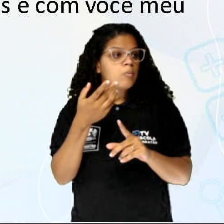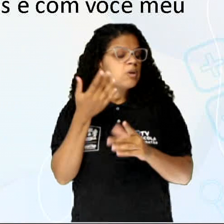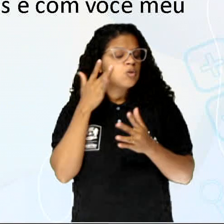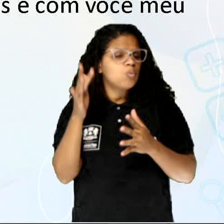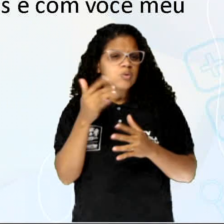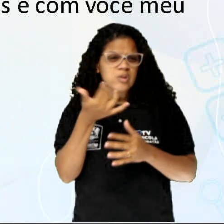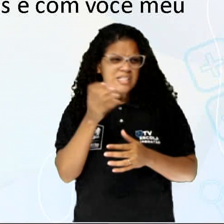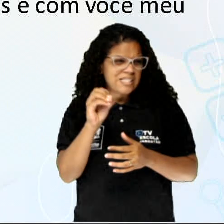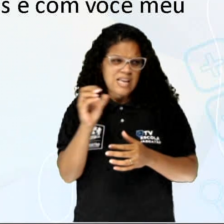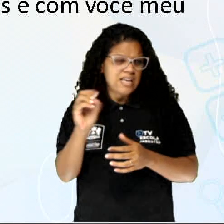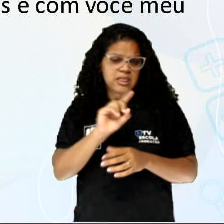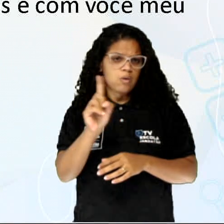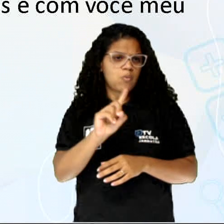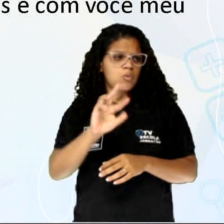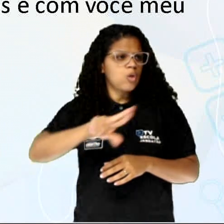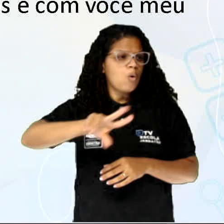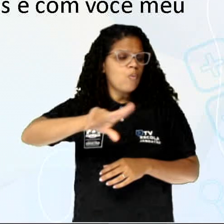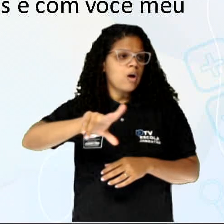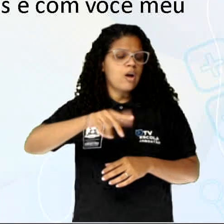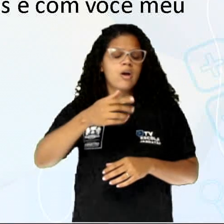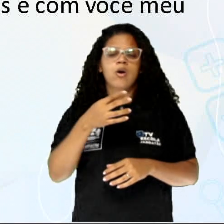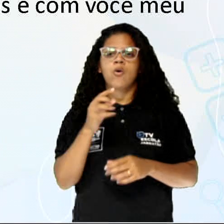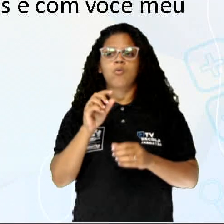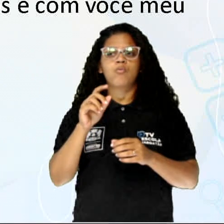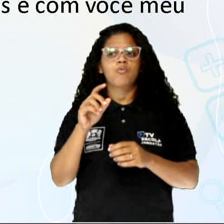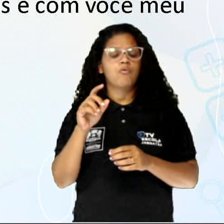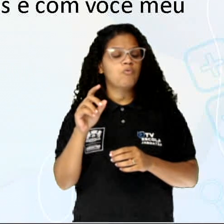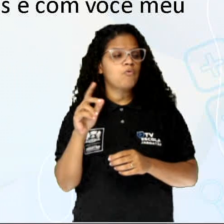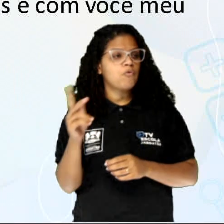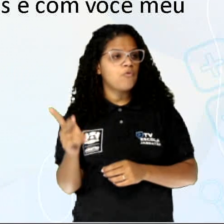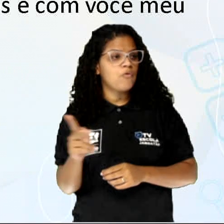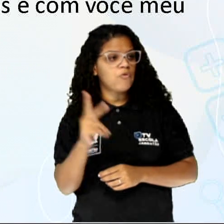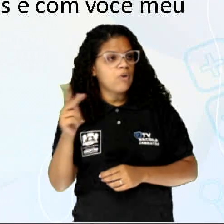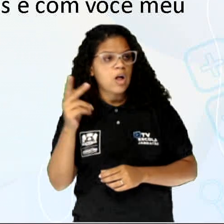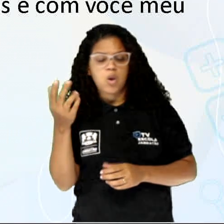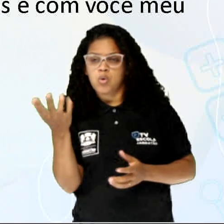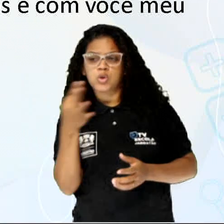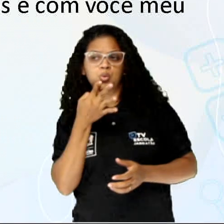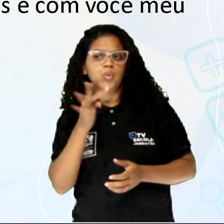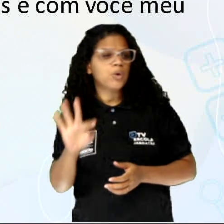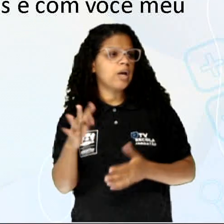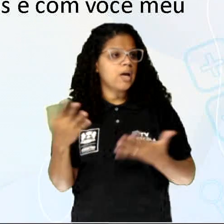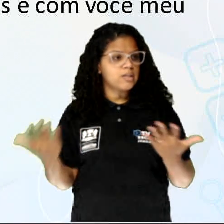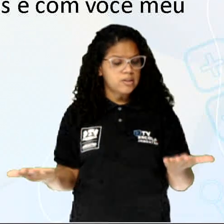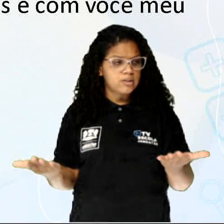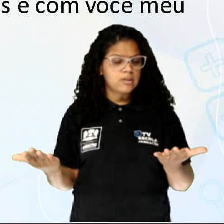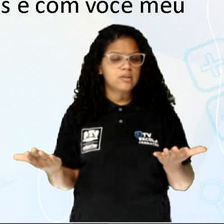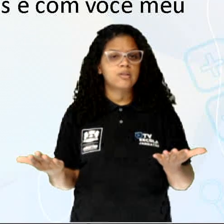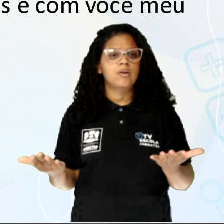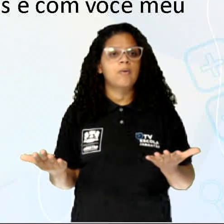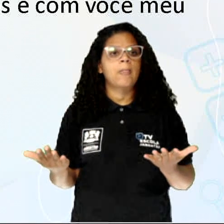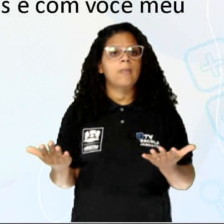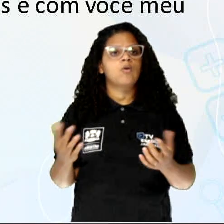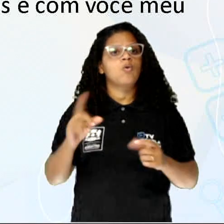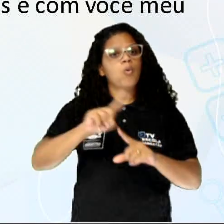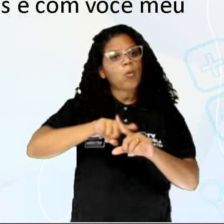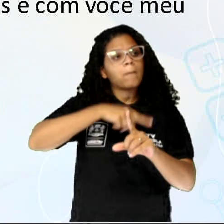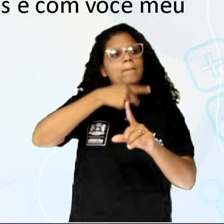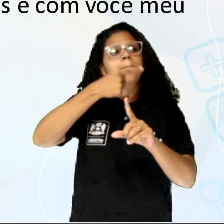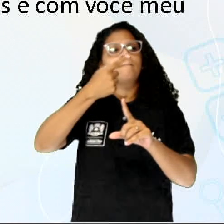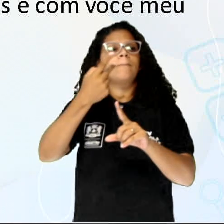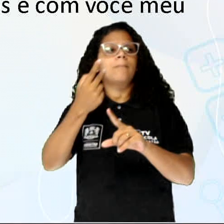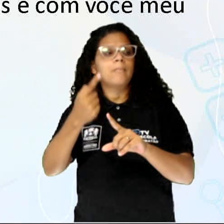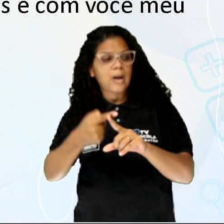elas disseram. Elas são um valor desconhecido, vou chamar de X. E ela fala que com mais dois tantos, ou seja, com mais